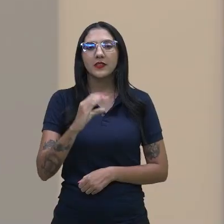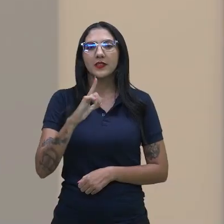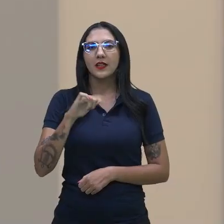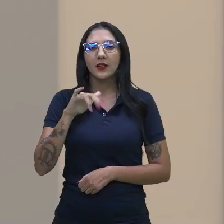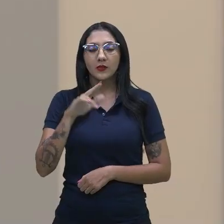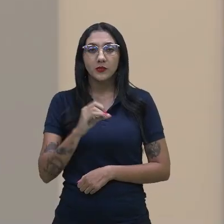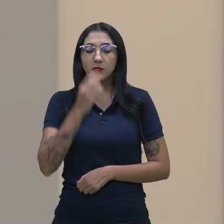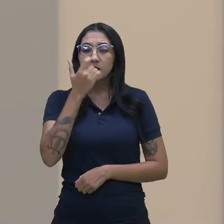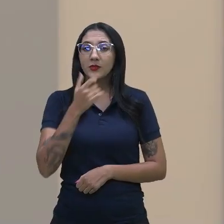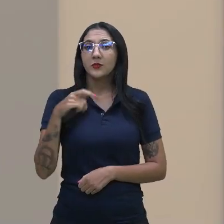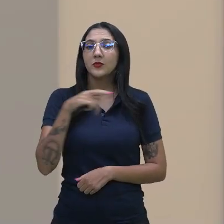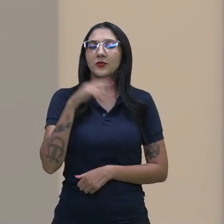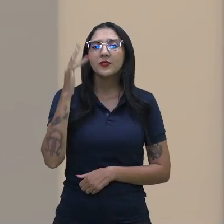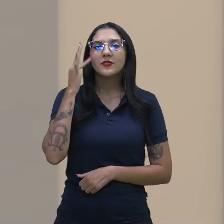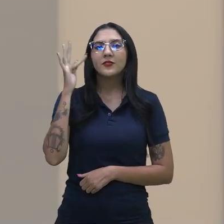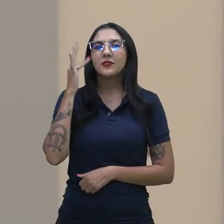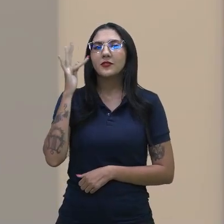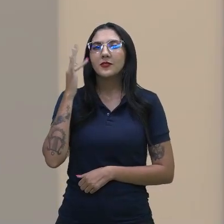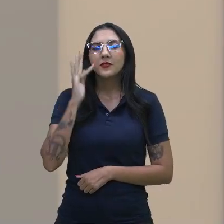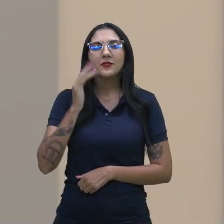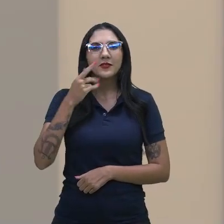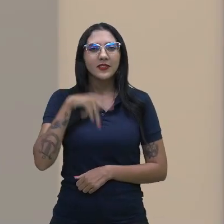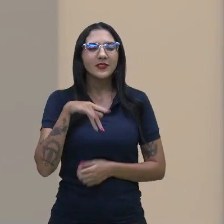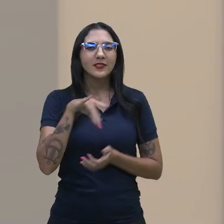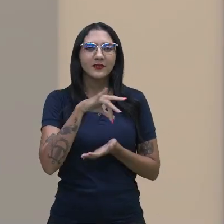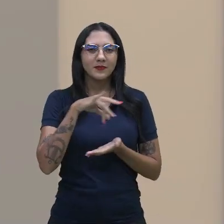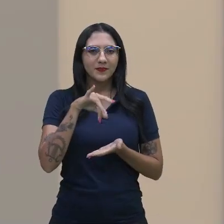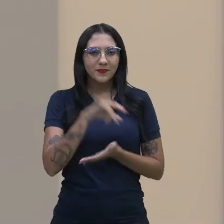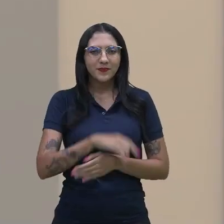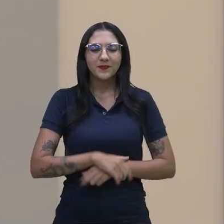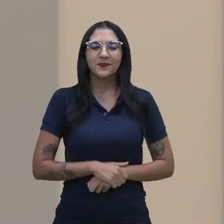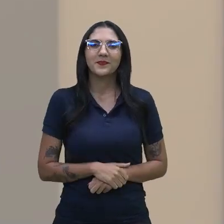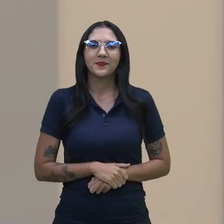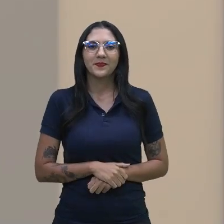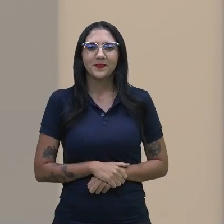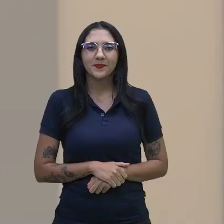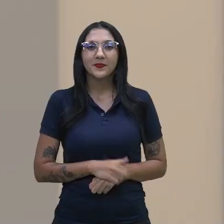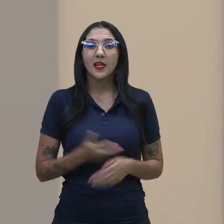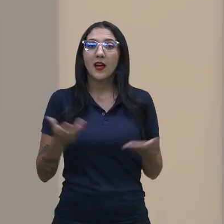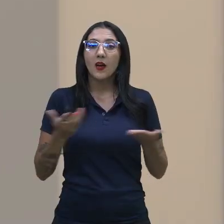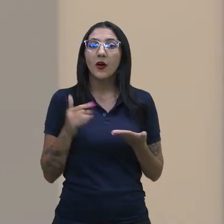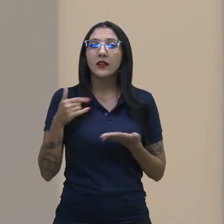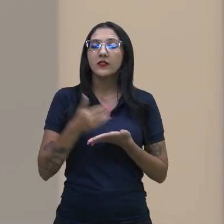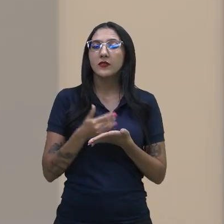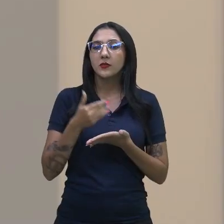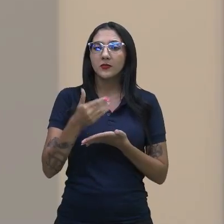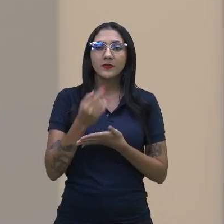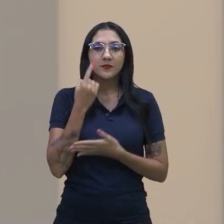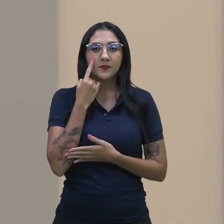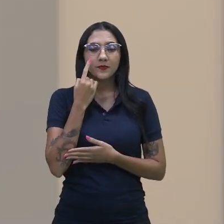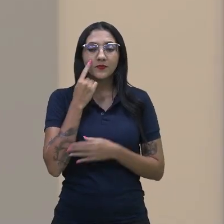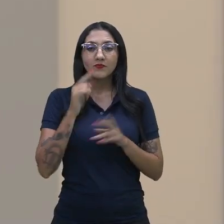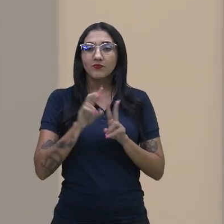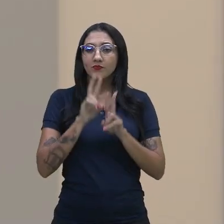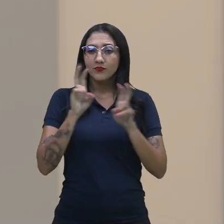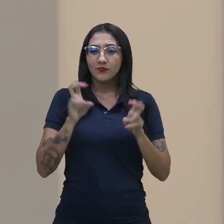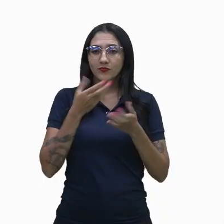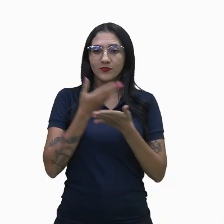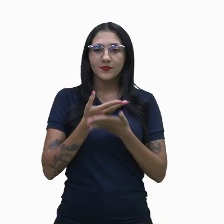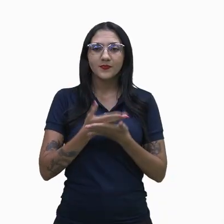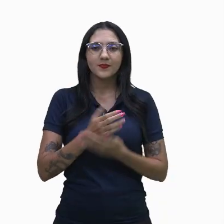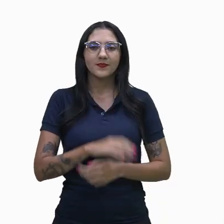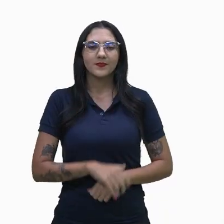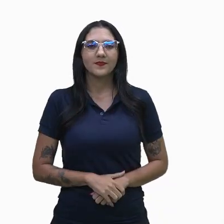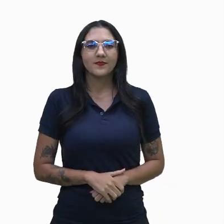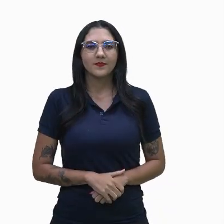professor de Filosofia aqui do Centro de Mídia e de Educação do Amazonas. E nesse momento, então, vamos acompanhar aí o nosso objeto do conhecimento.